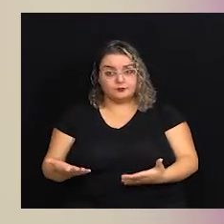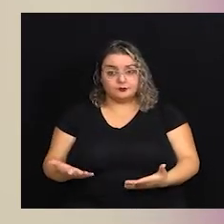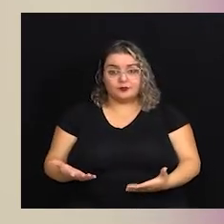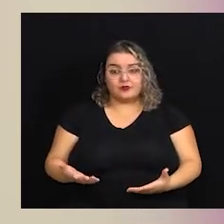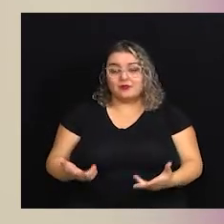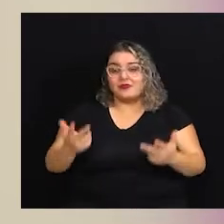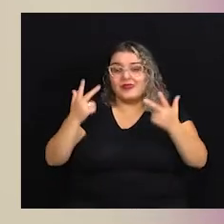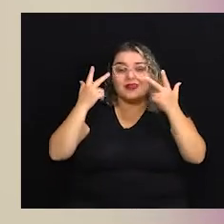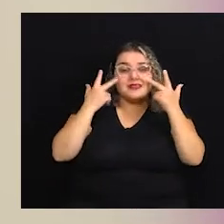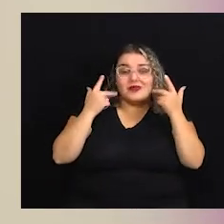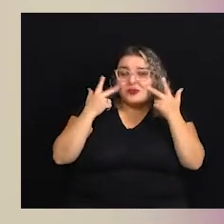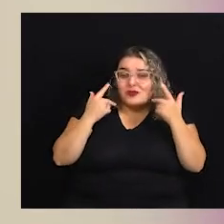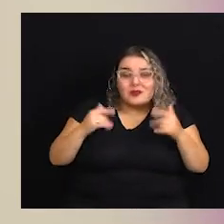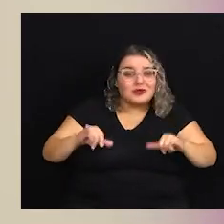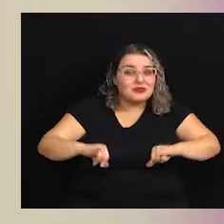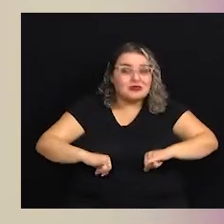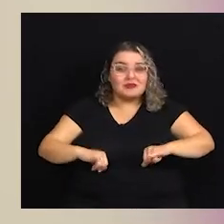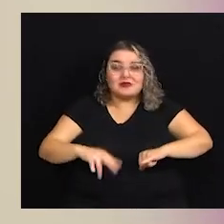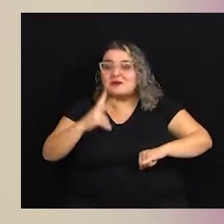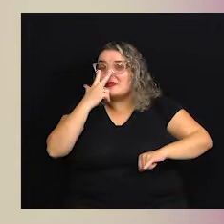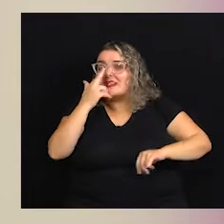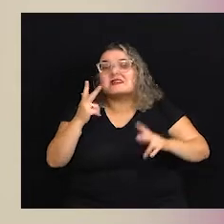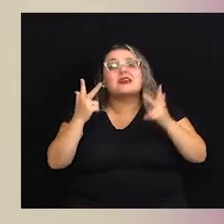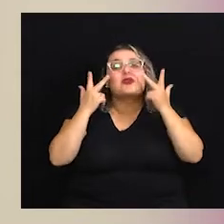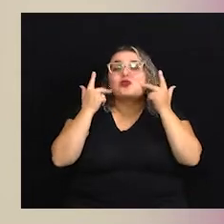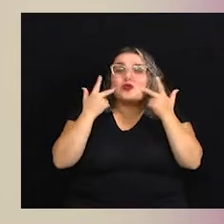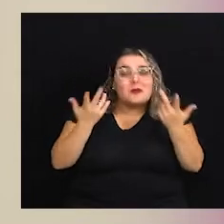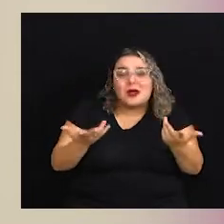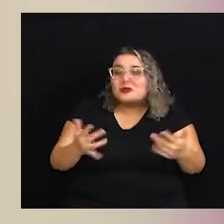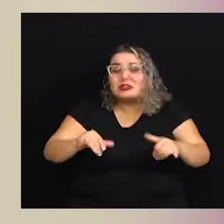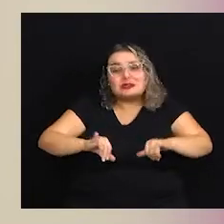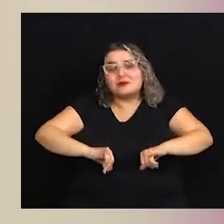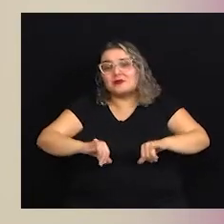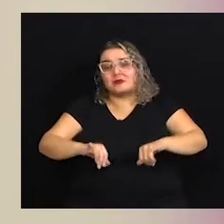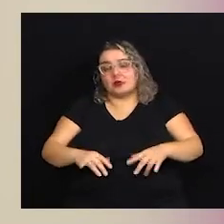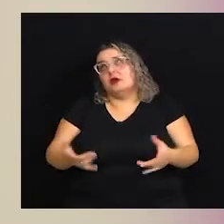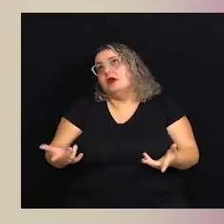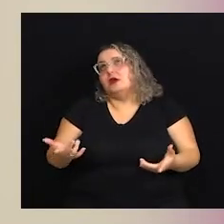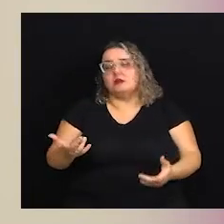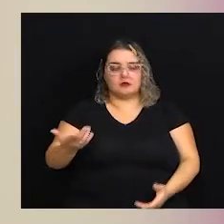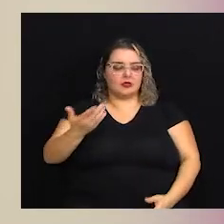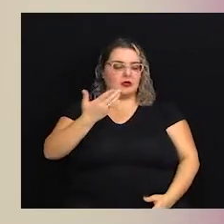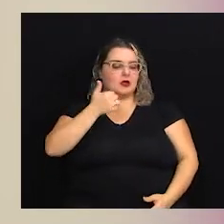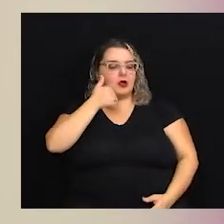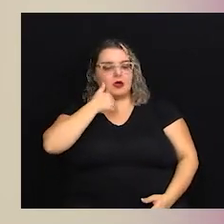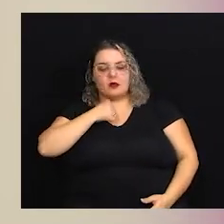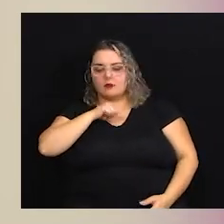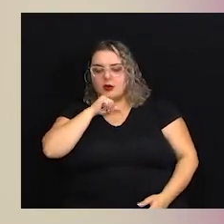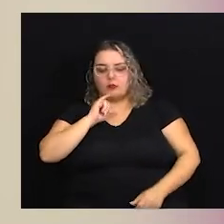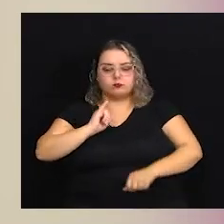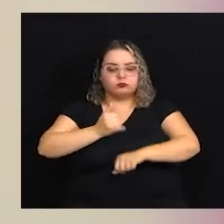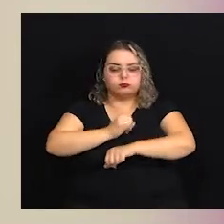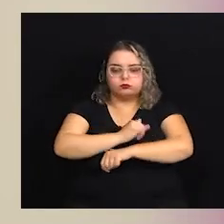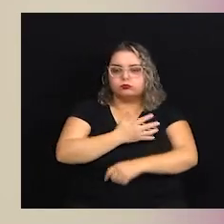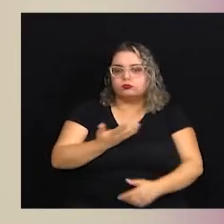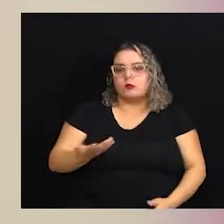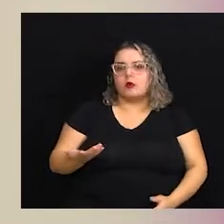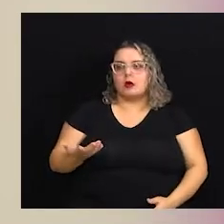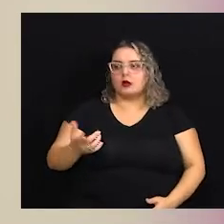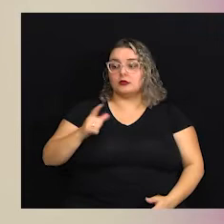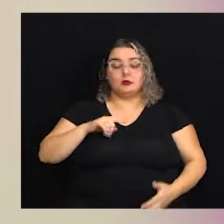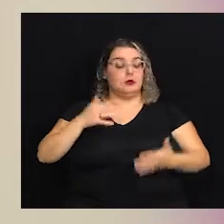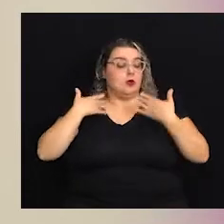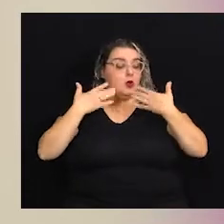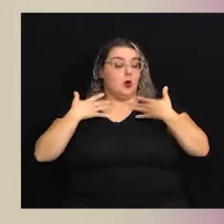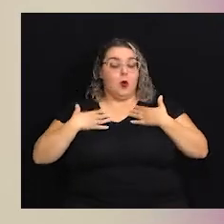ajudar. Tá tão comum sofrer que fica parecendo que é normal. Ai, mas doutor, a minha mãe engordou, a